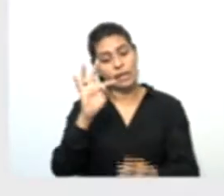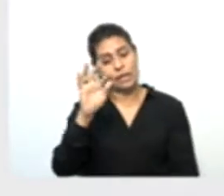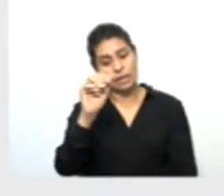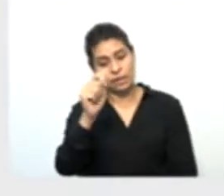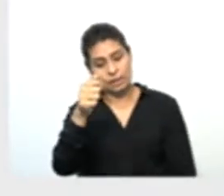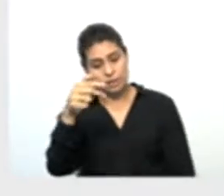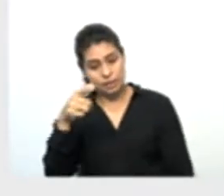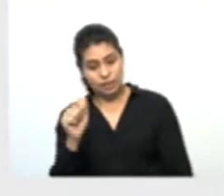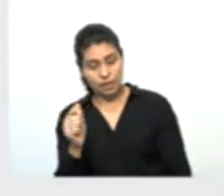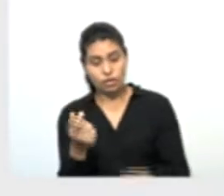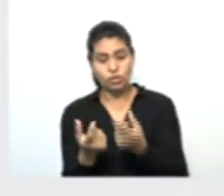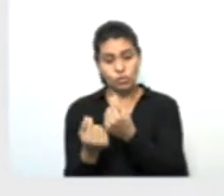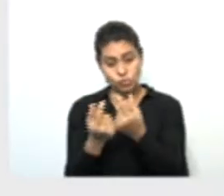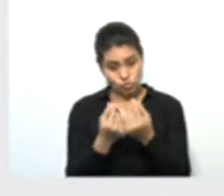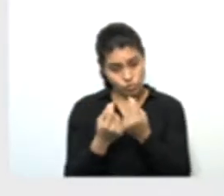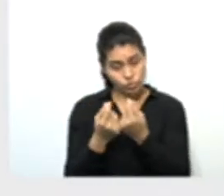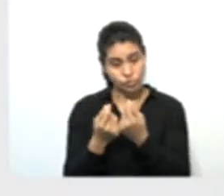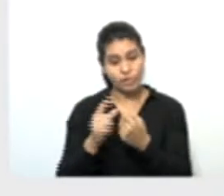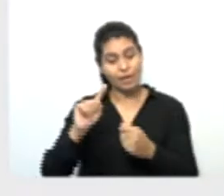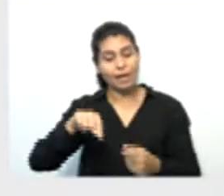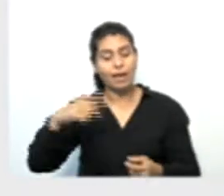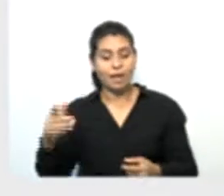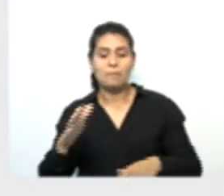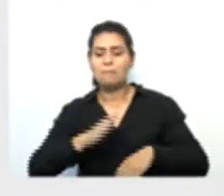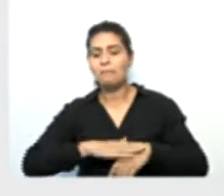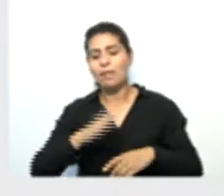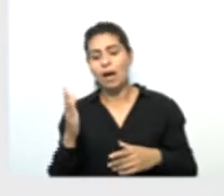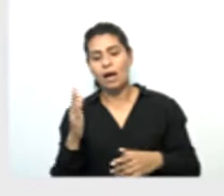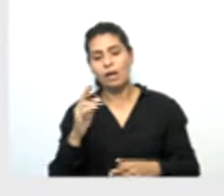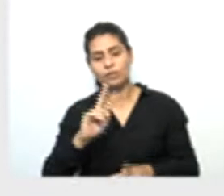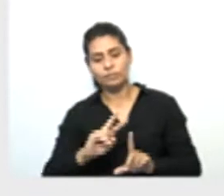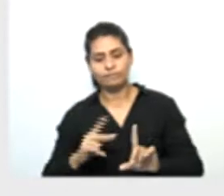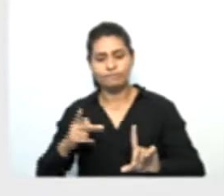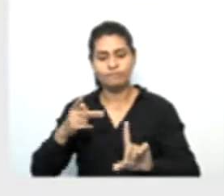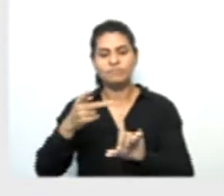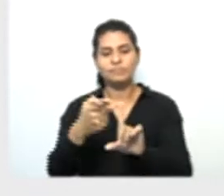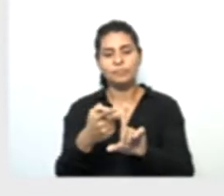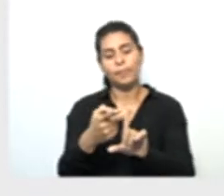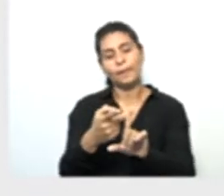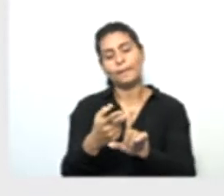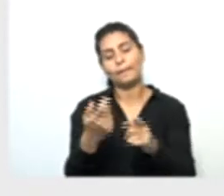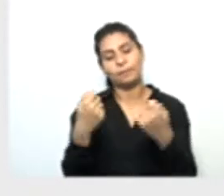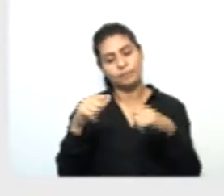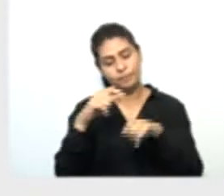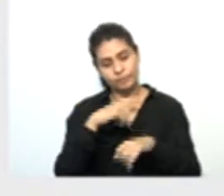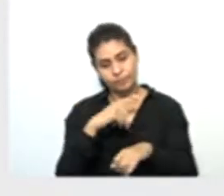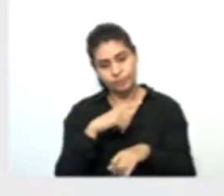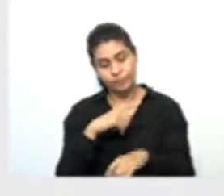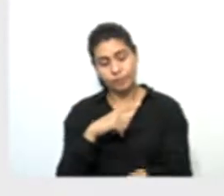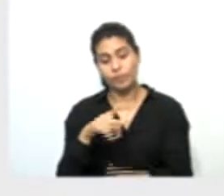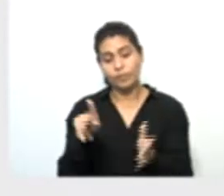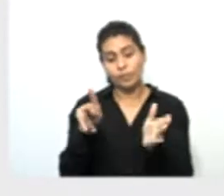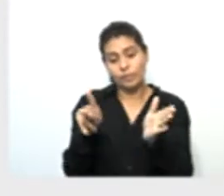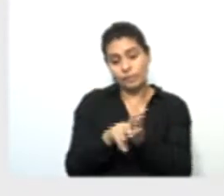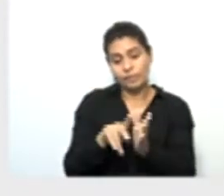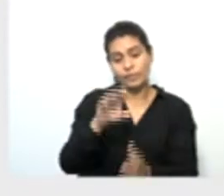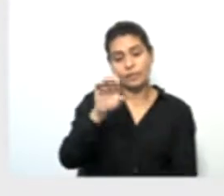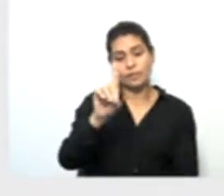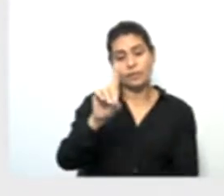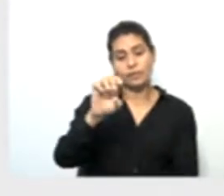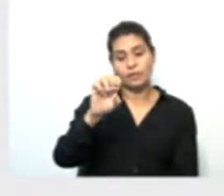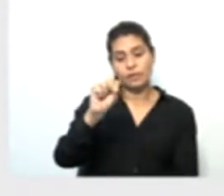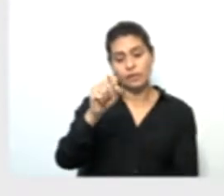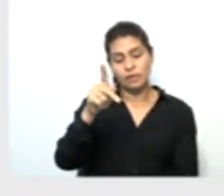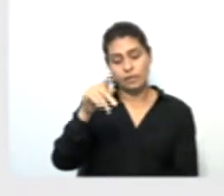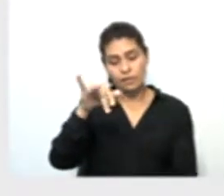a receita, ela passa a ser um pouco maior do que a despesa. Naquele meu exemplo